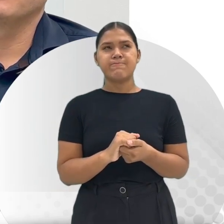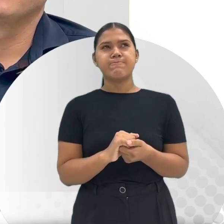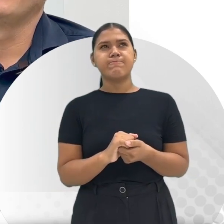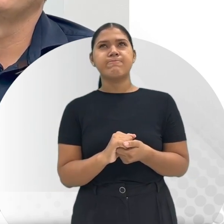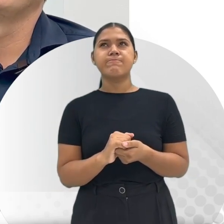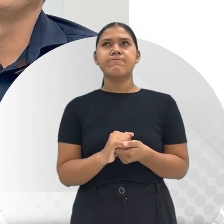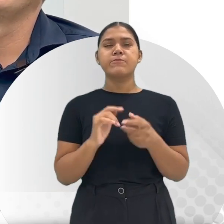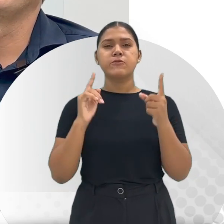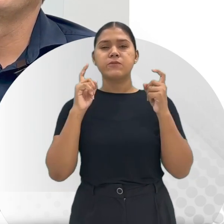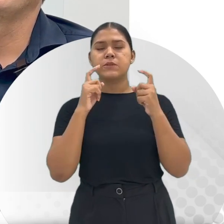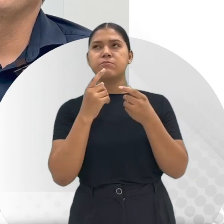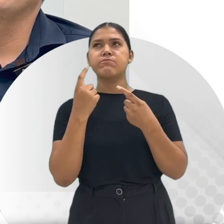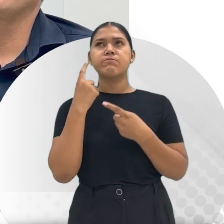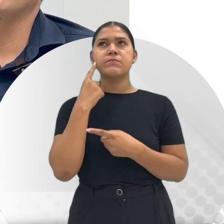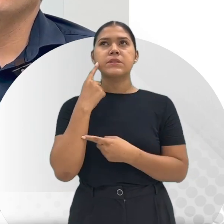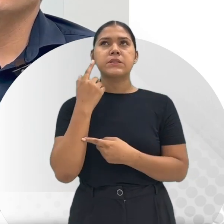difícil.